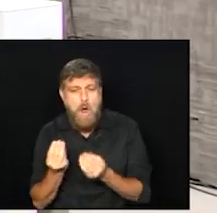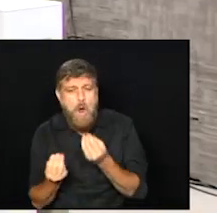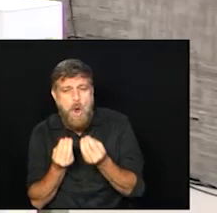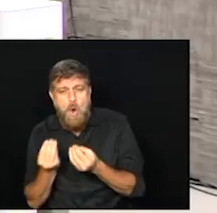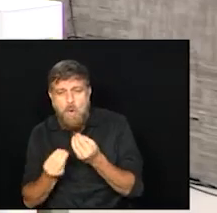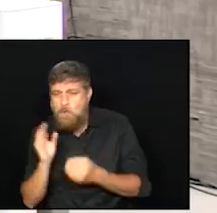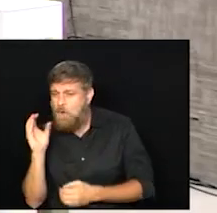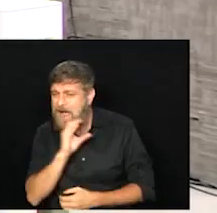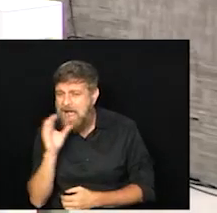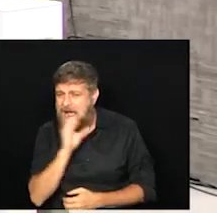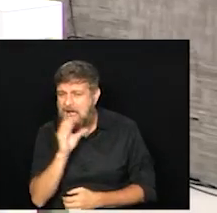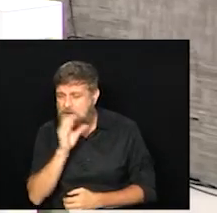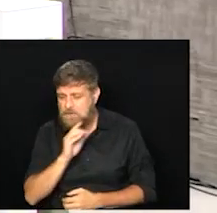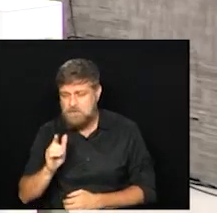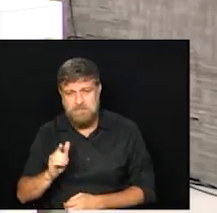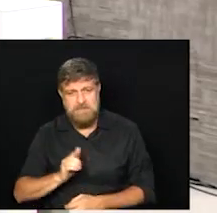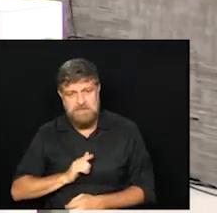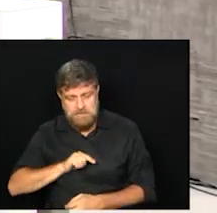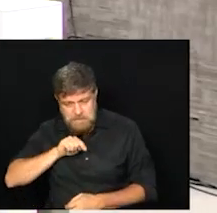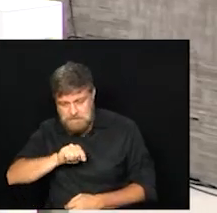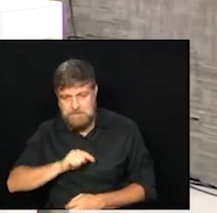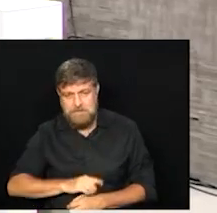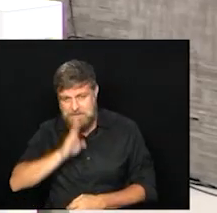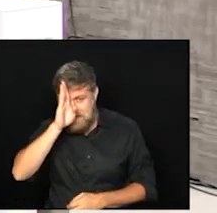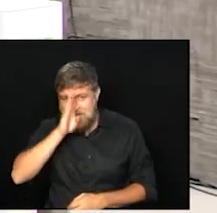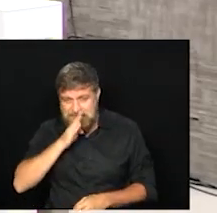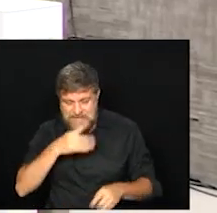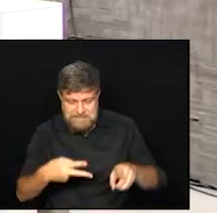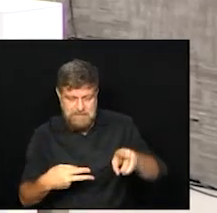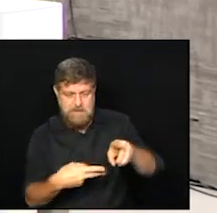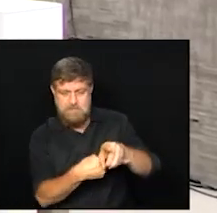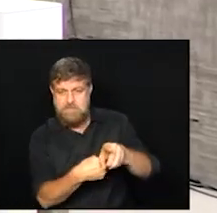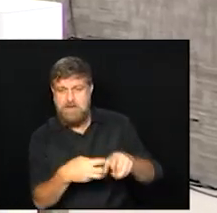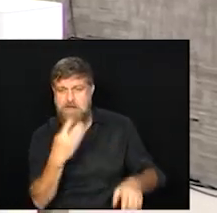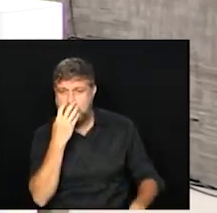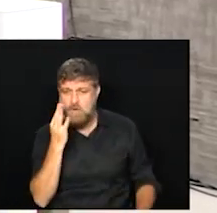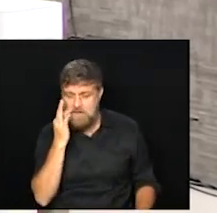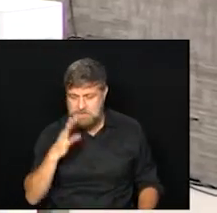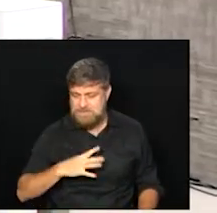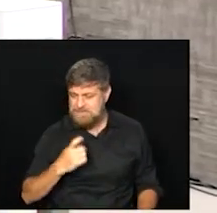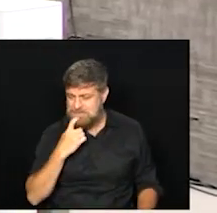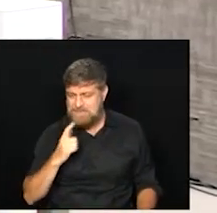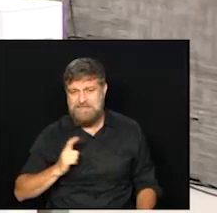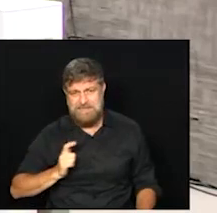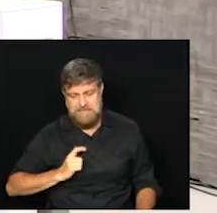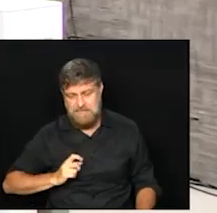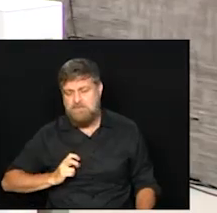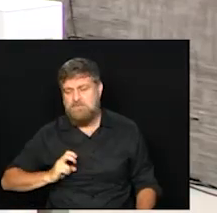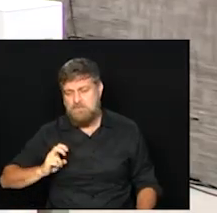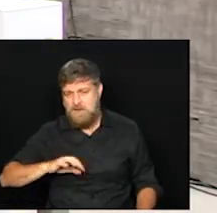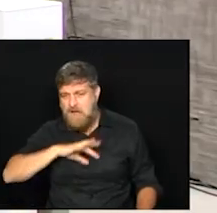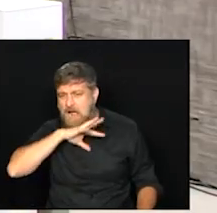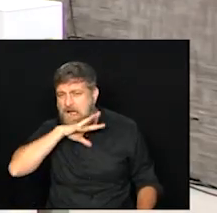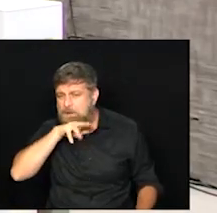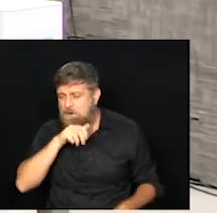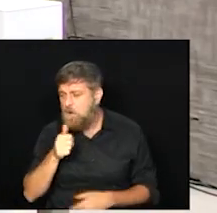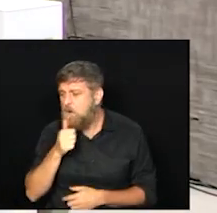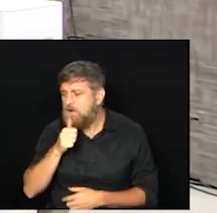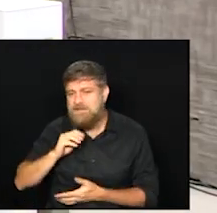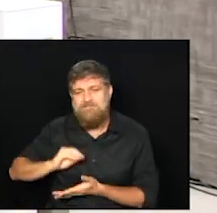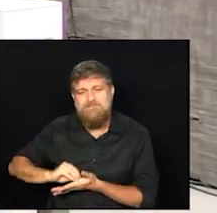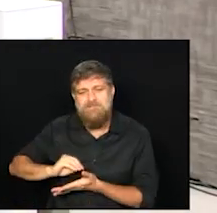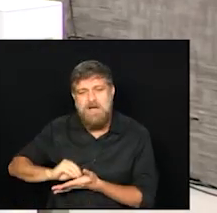urgente para estar fazendo toda essa retomada do castramóvel na cidade de Campinas. Tem muitos animais aí que não foi feita